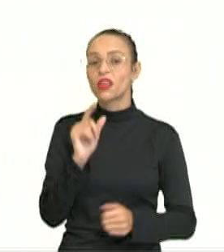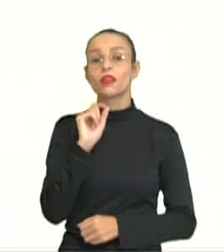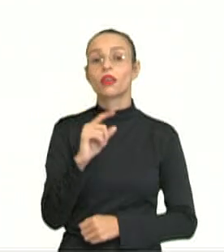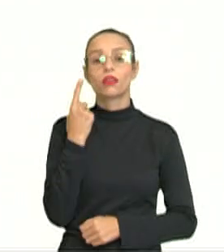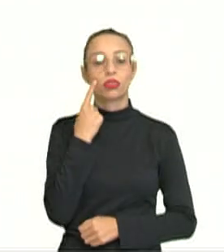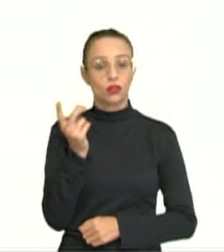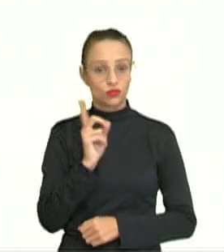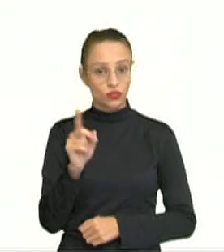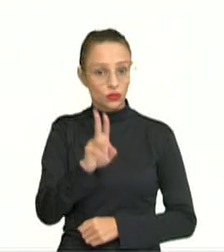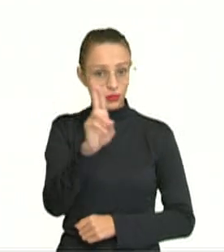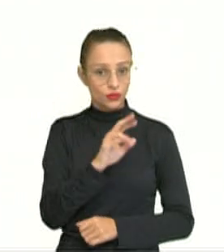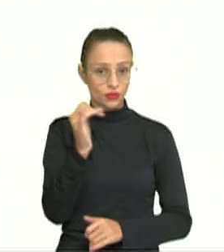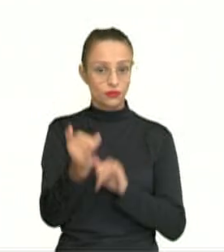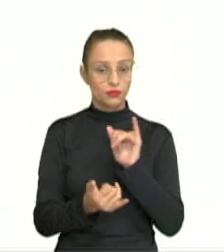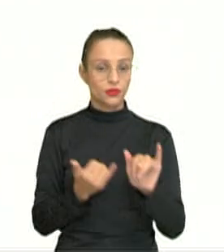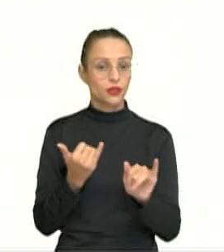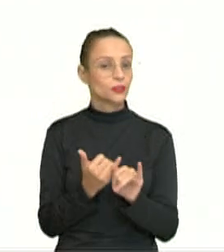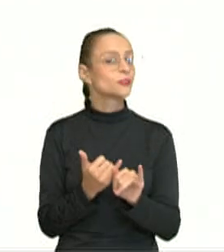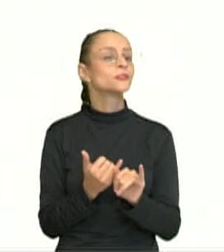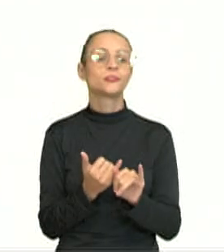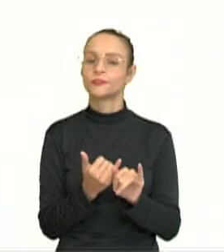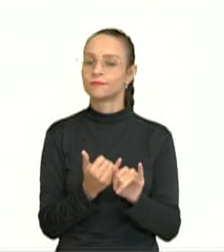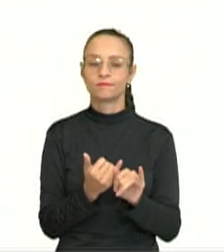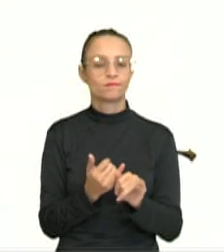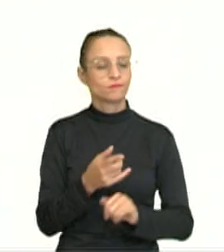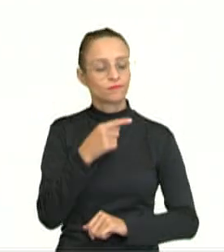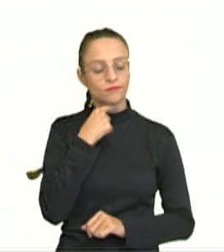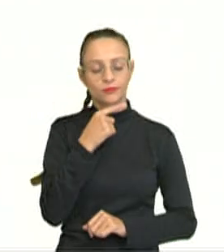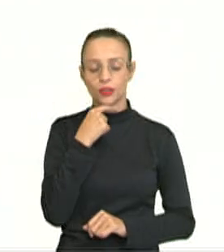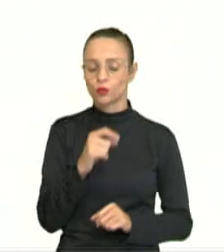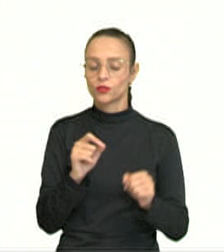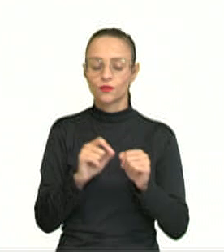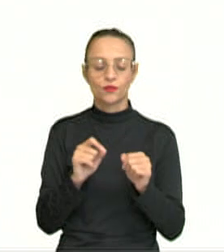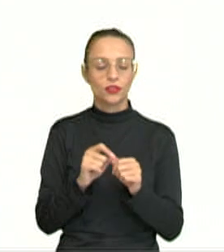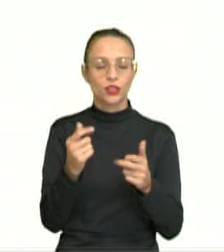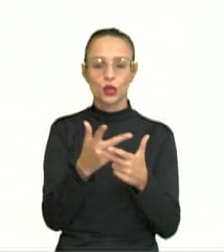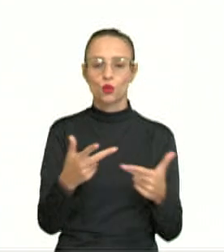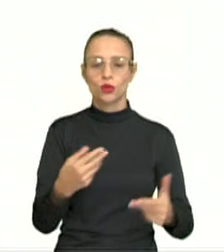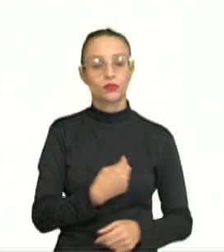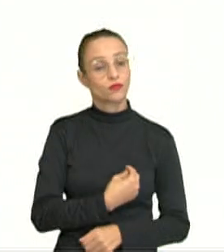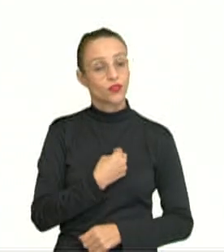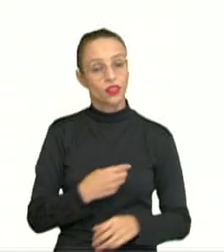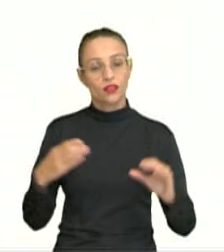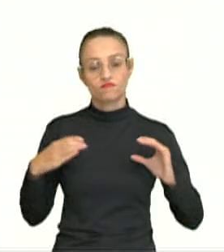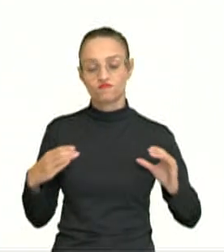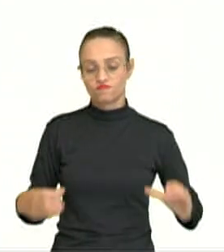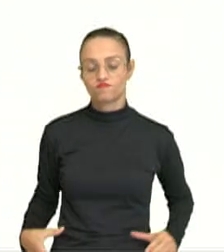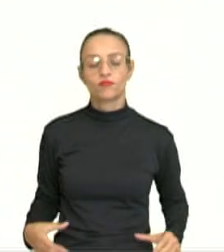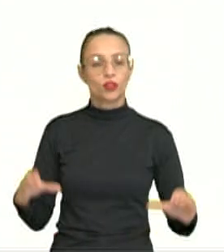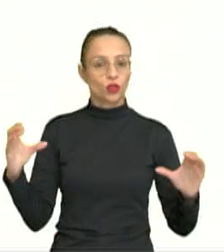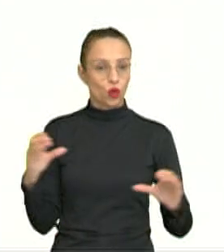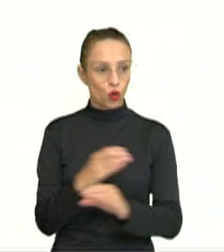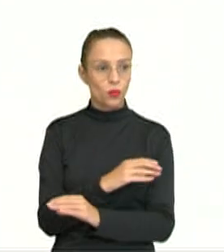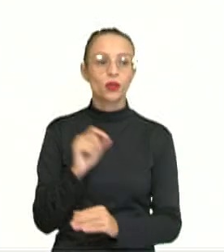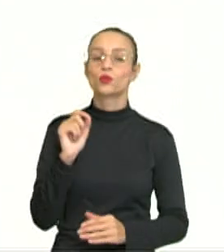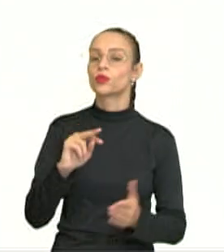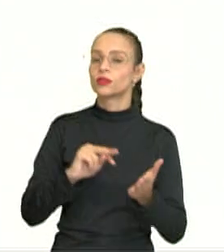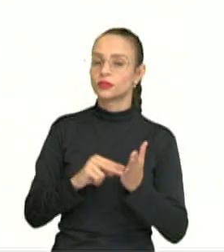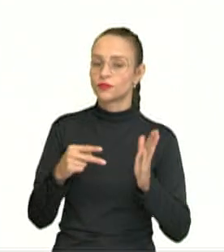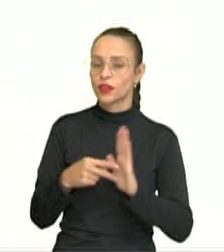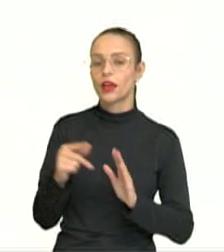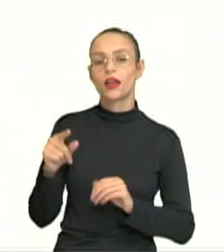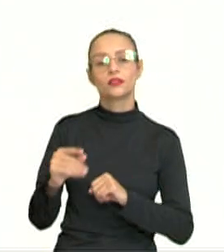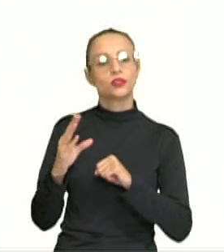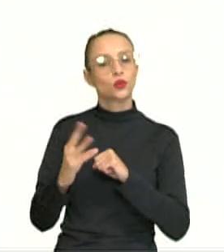souber utilizar a internet não conseguirá exercer e viver a cidadania em plenitude, ou seja, esse